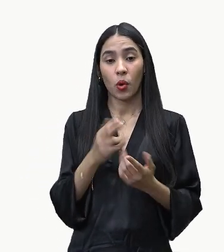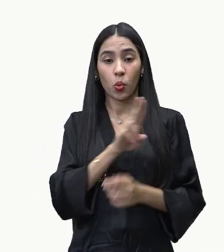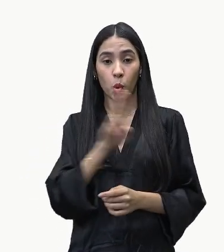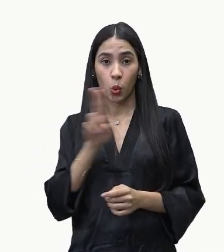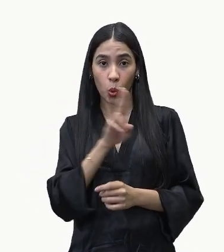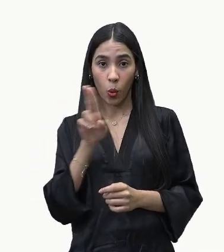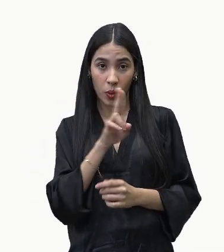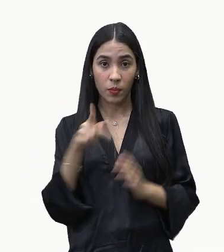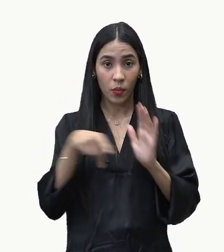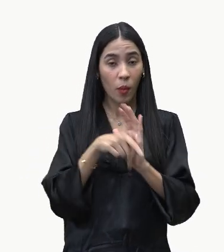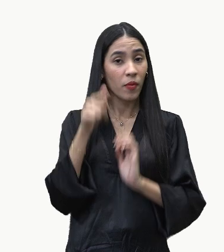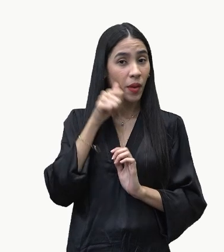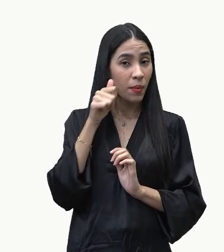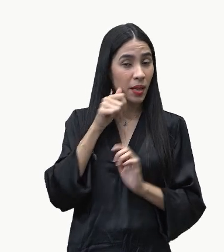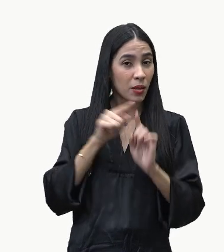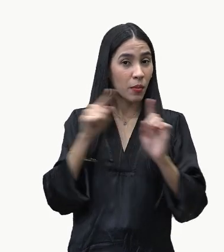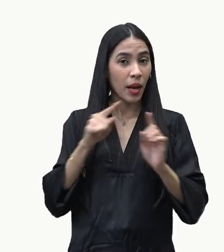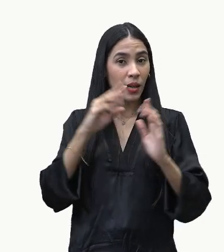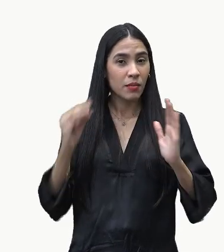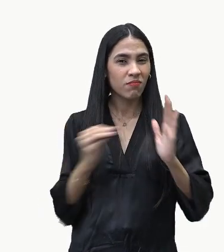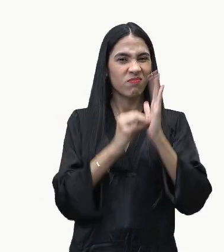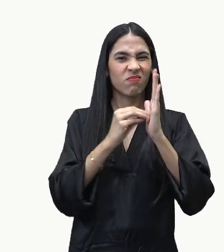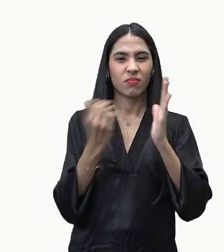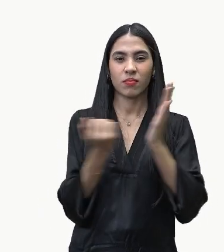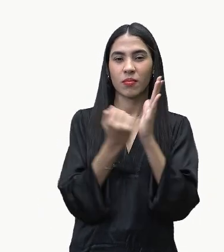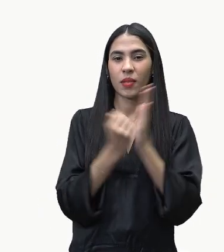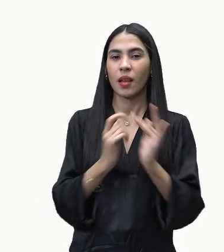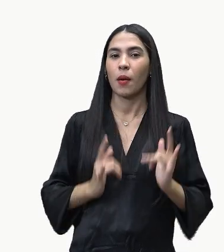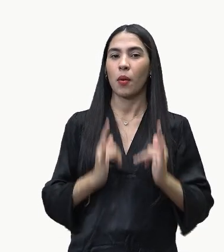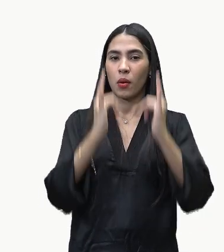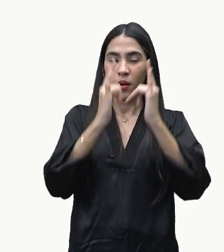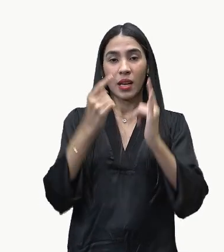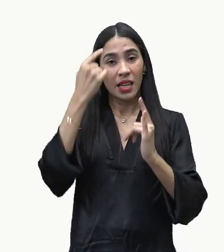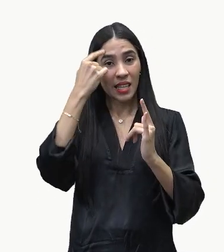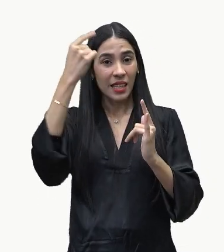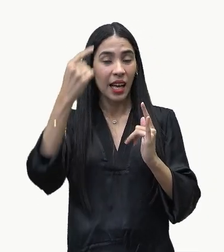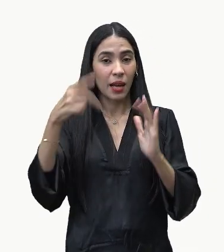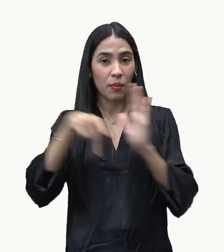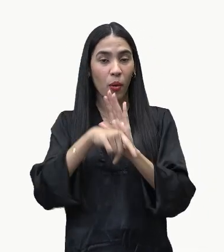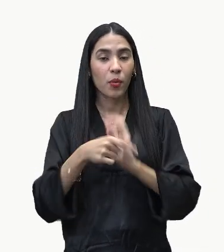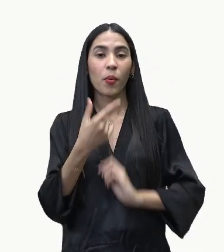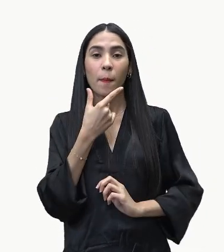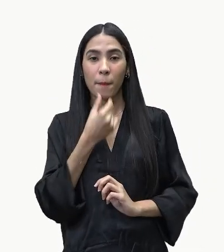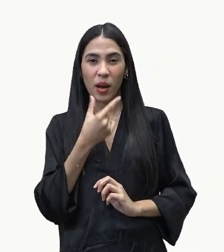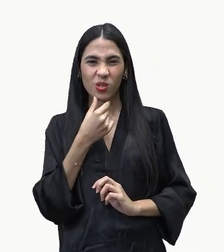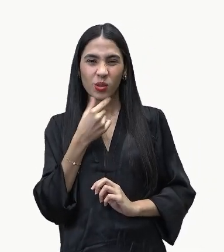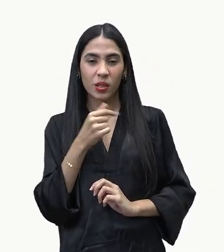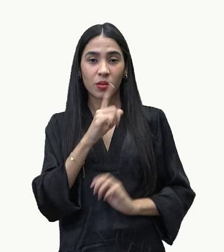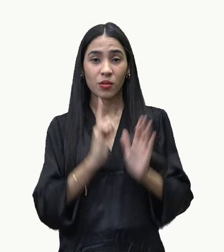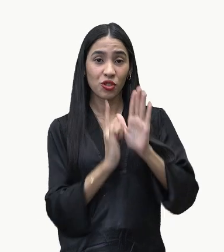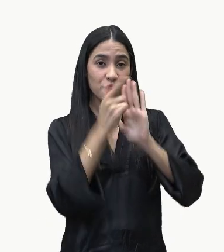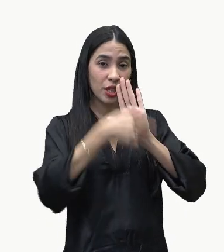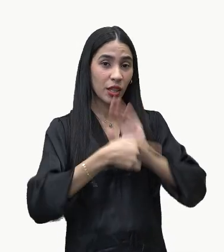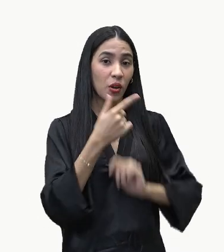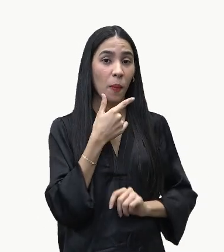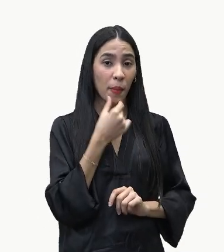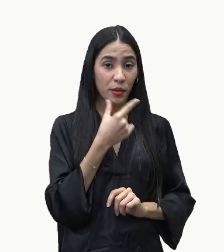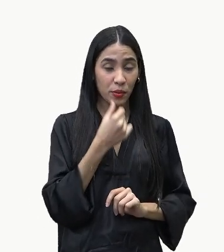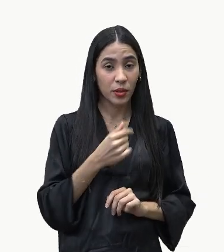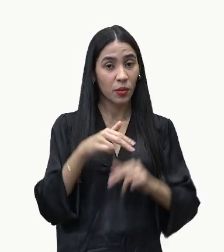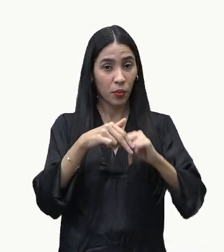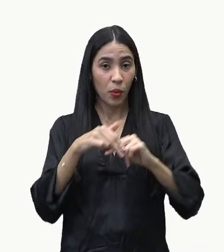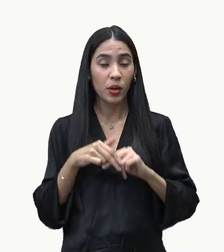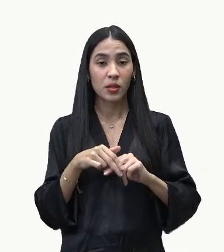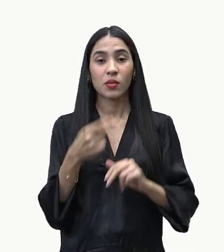um condomínio, tem a ideia de condomínio, então a ideia está no masculino. Então, por isso é que na fala as